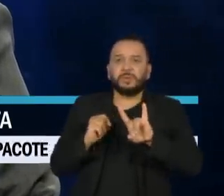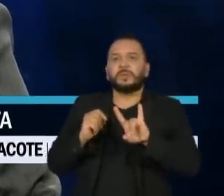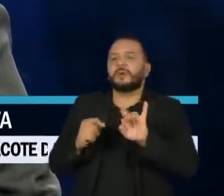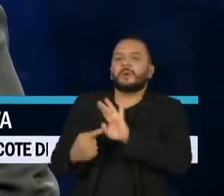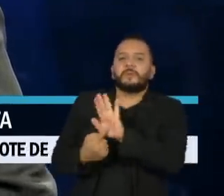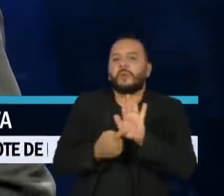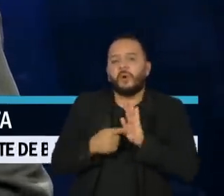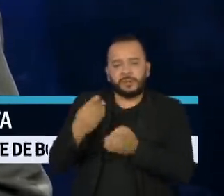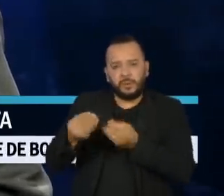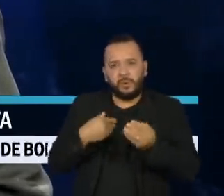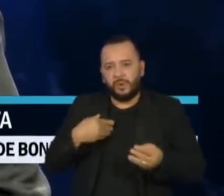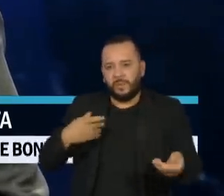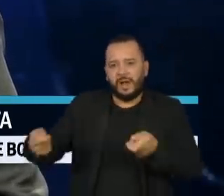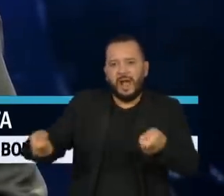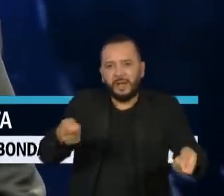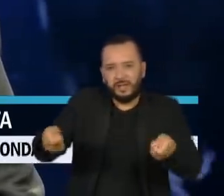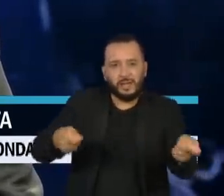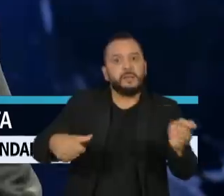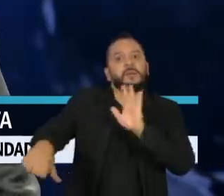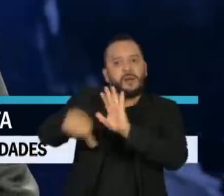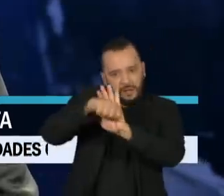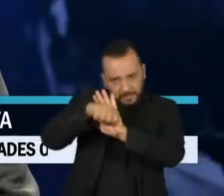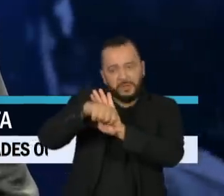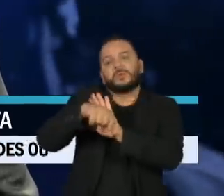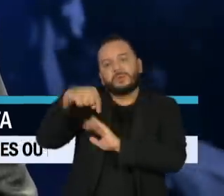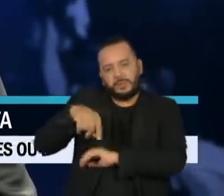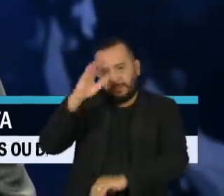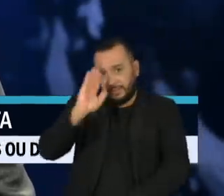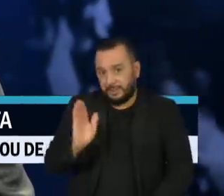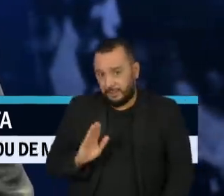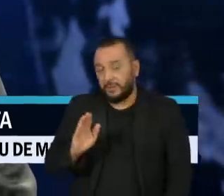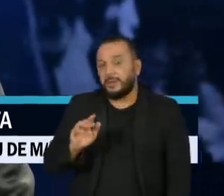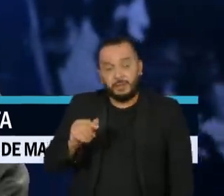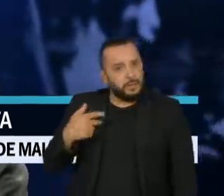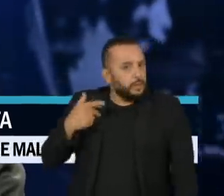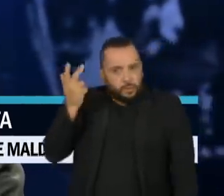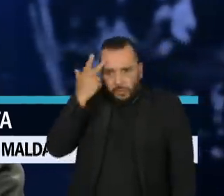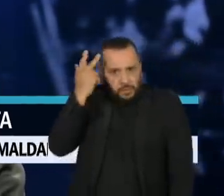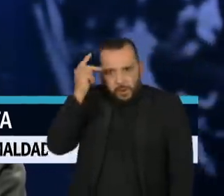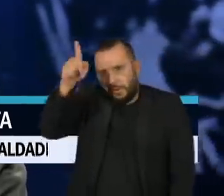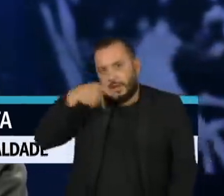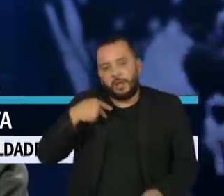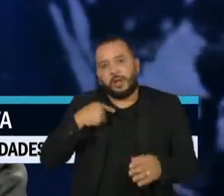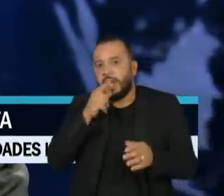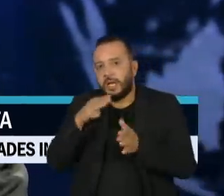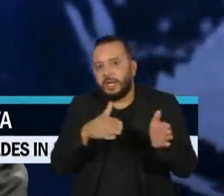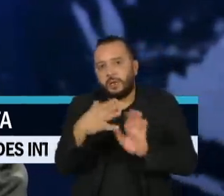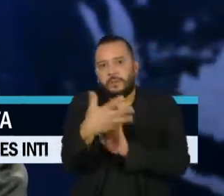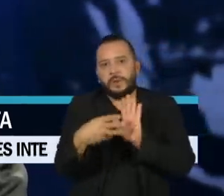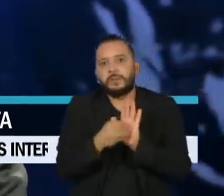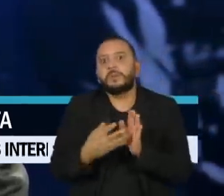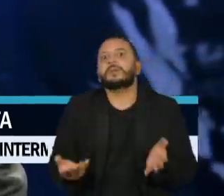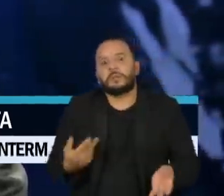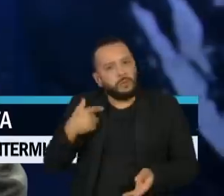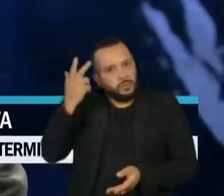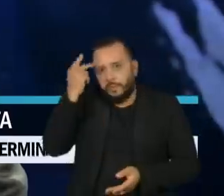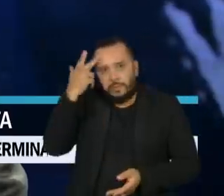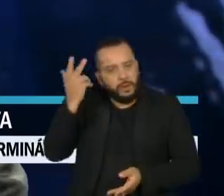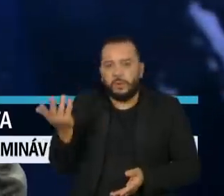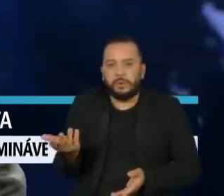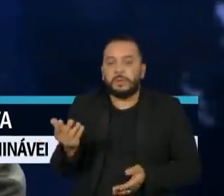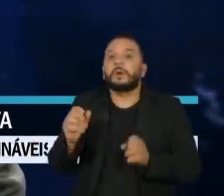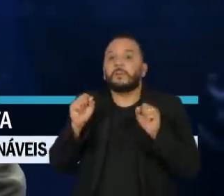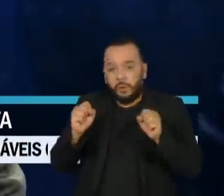consequências do garimpo ilegal, como a gente disse aqui, é uma prática comum nos rios da Amazônia. A atividade pode gerar a doença